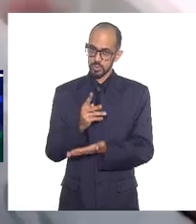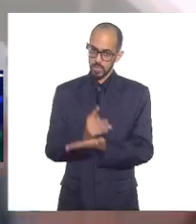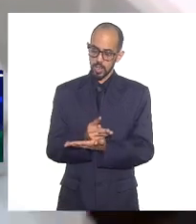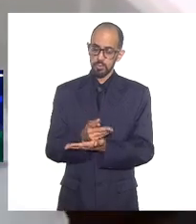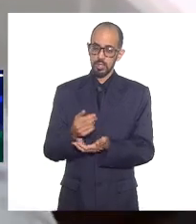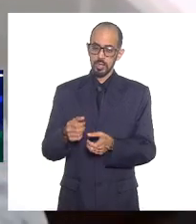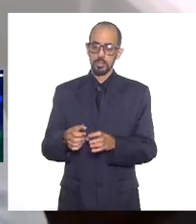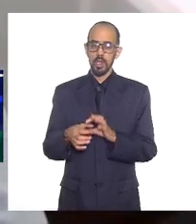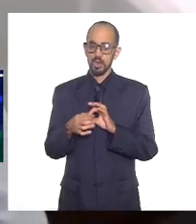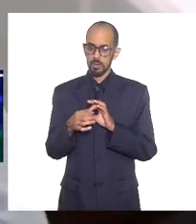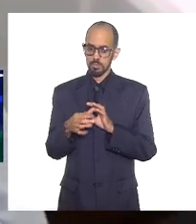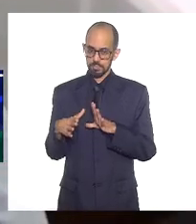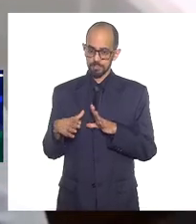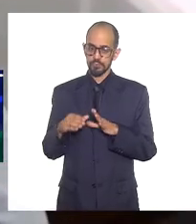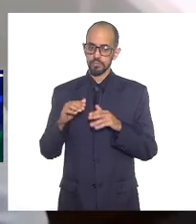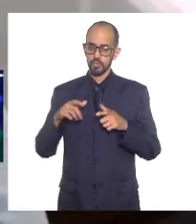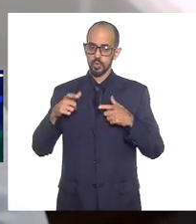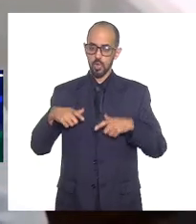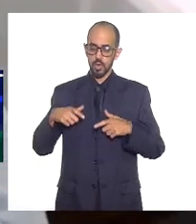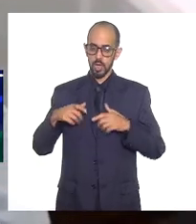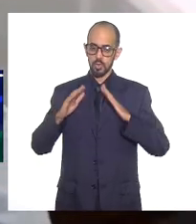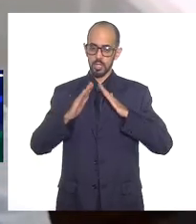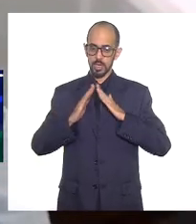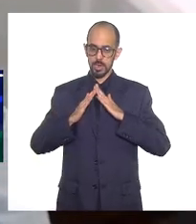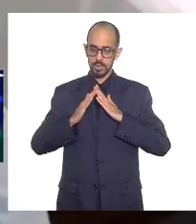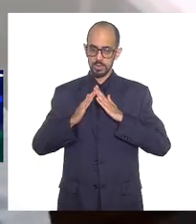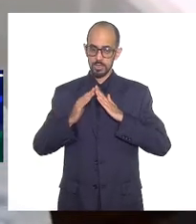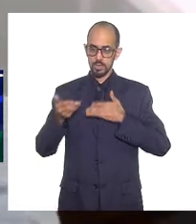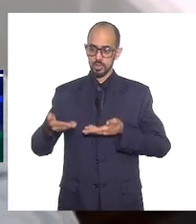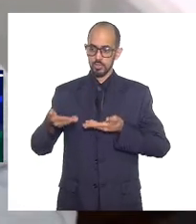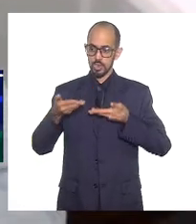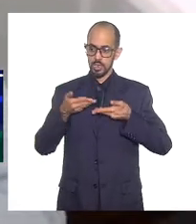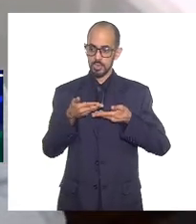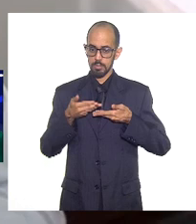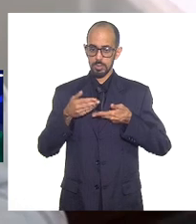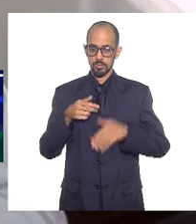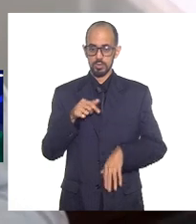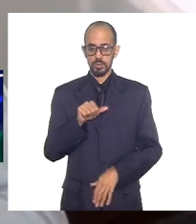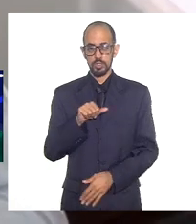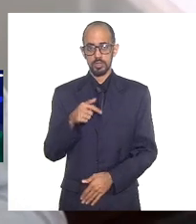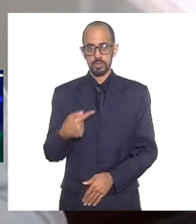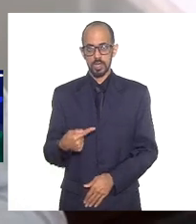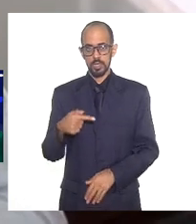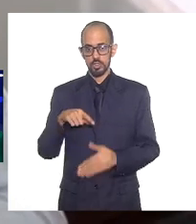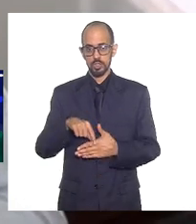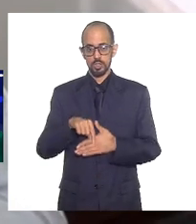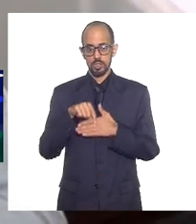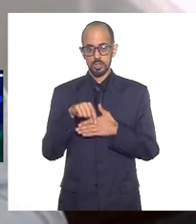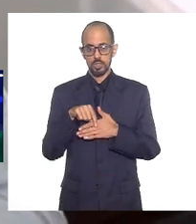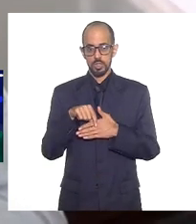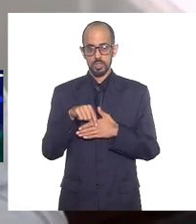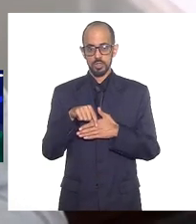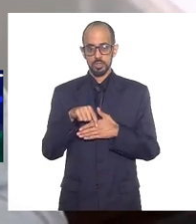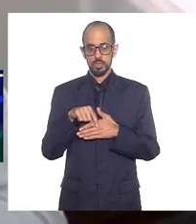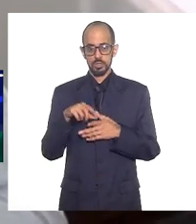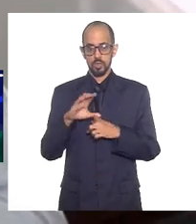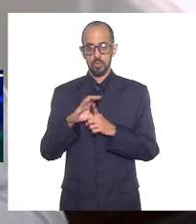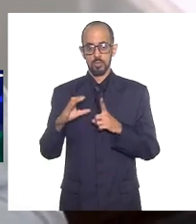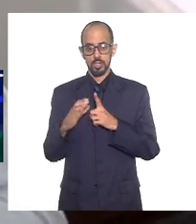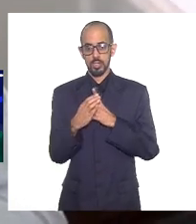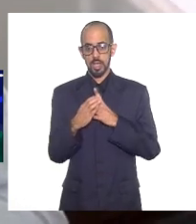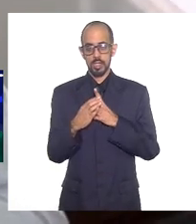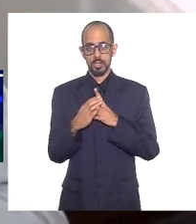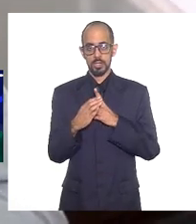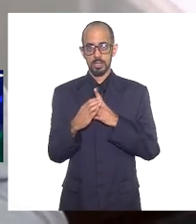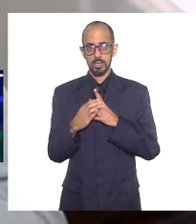por essa disponibilidade dos espaços da casa para os deputados. Recebemos 17 lideranças comunitárias, deputado Carlos Mink, da